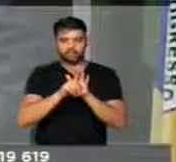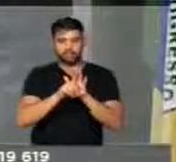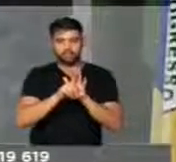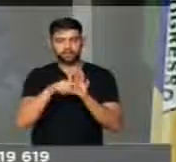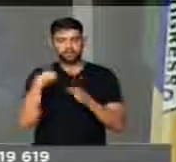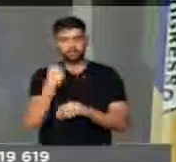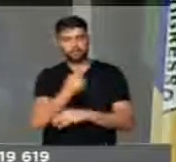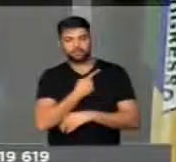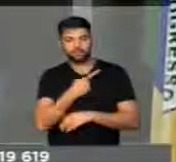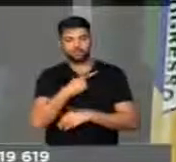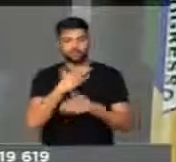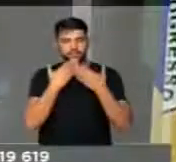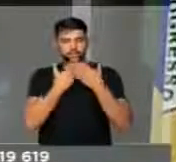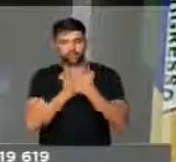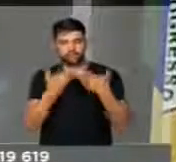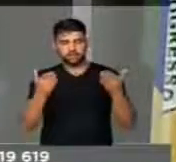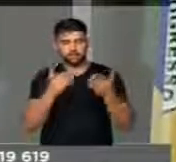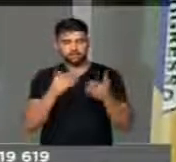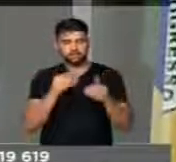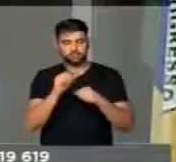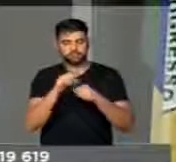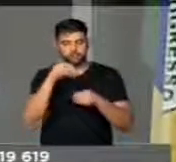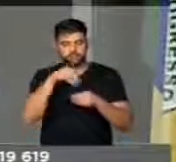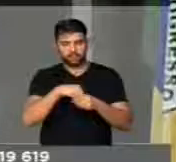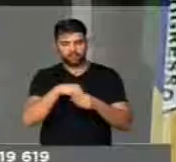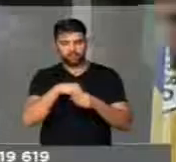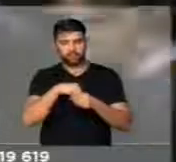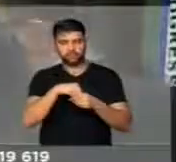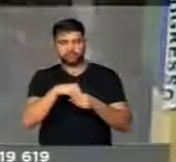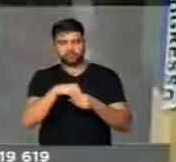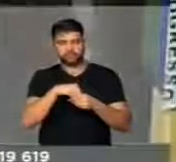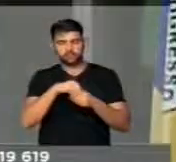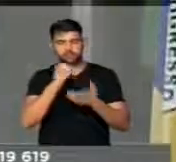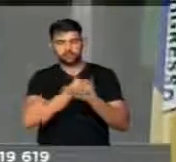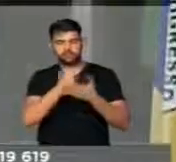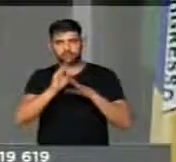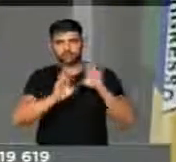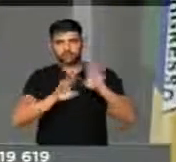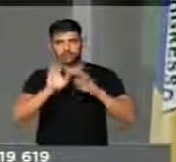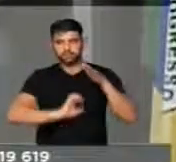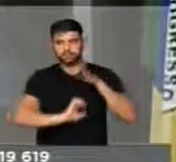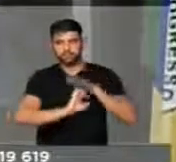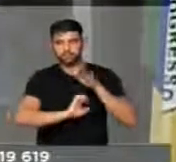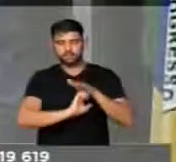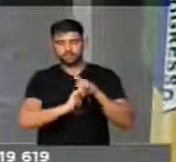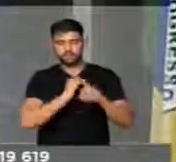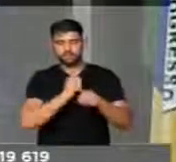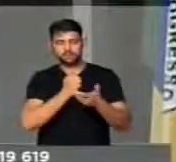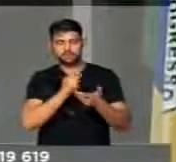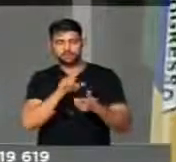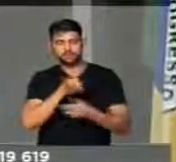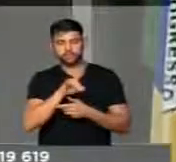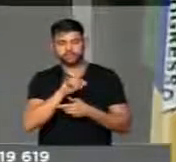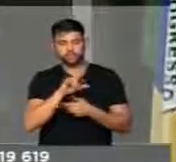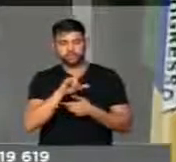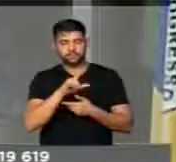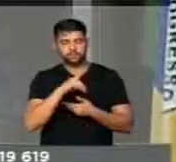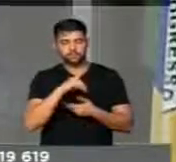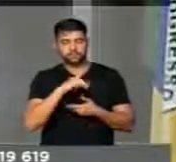é nós trazermos para o âmbito das licitações dessas empresas estatais